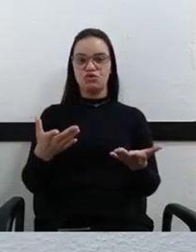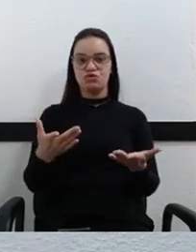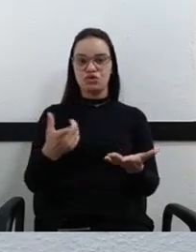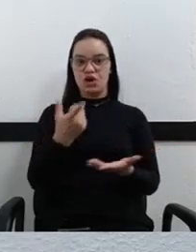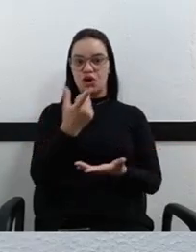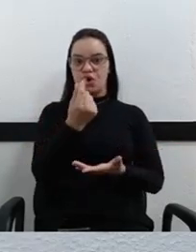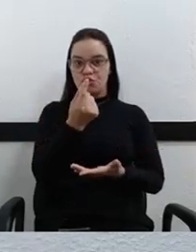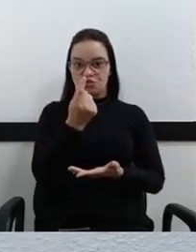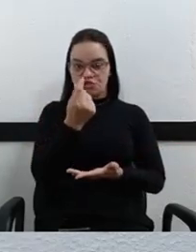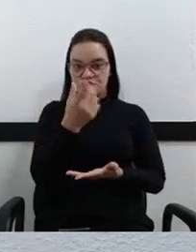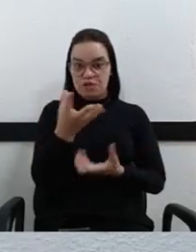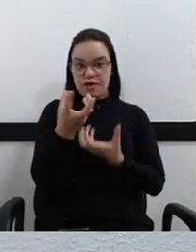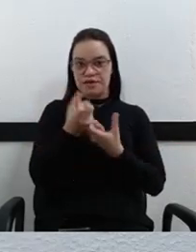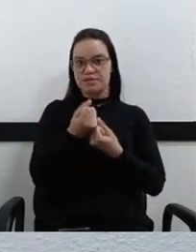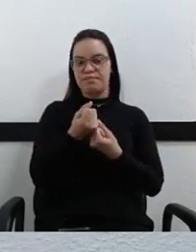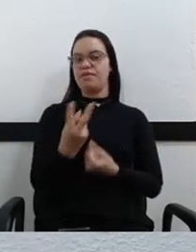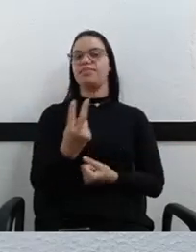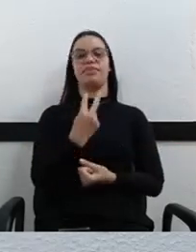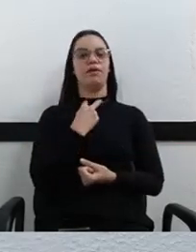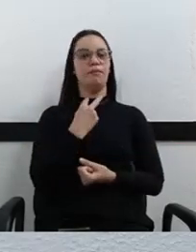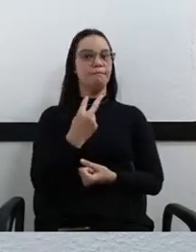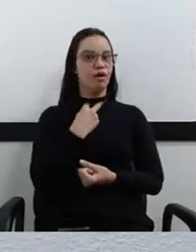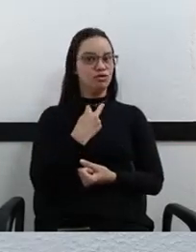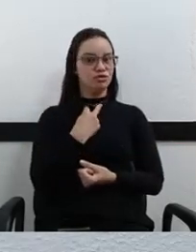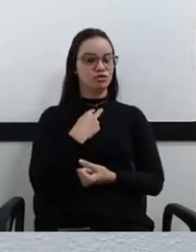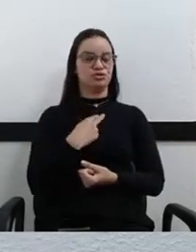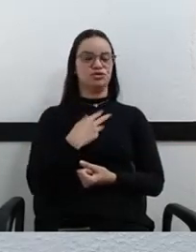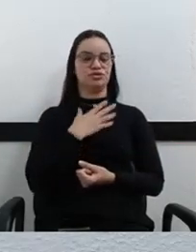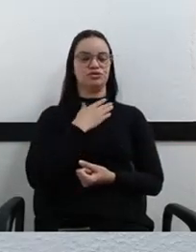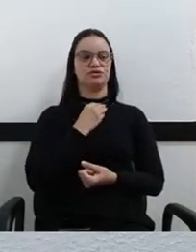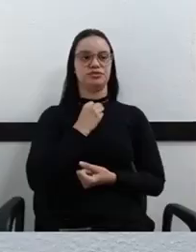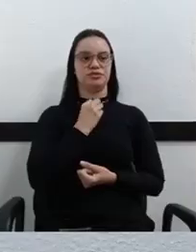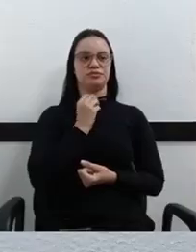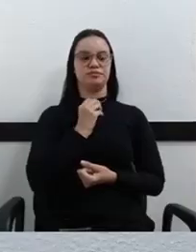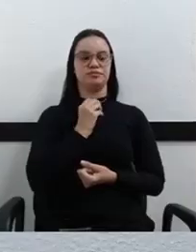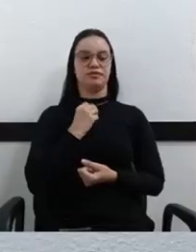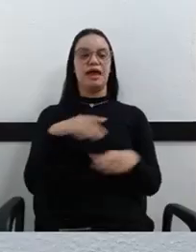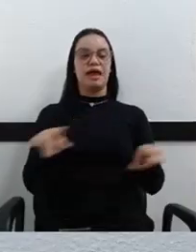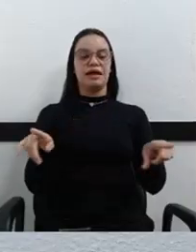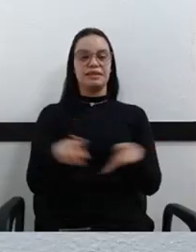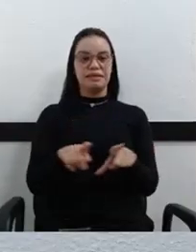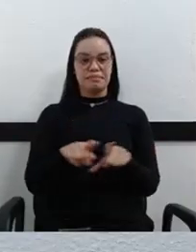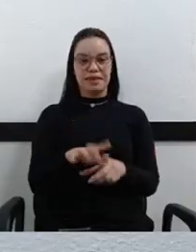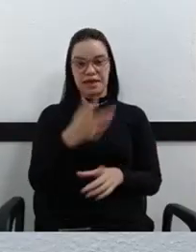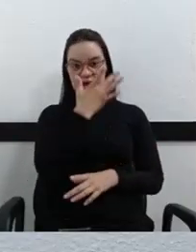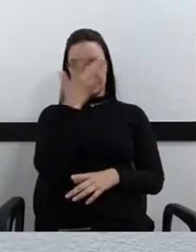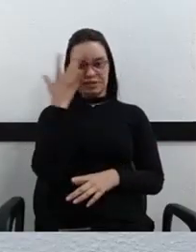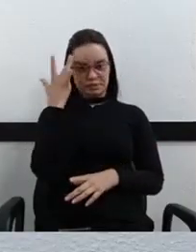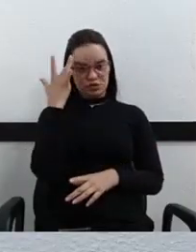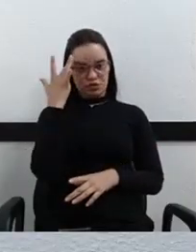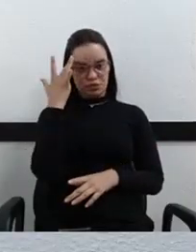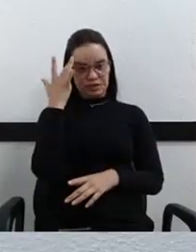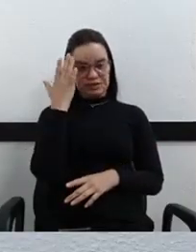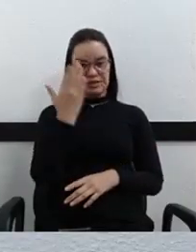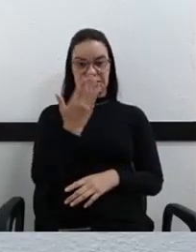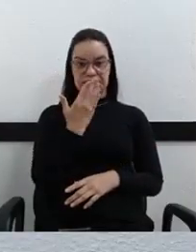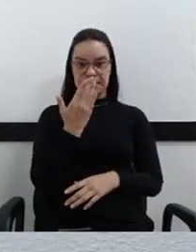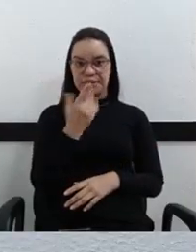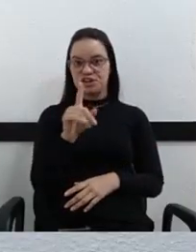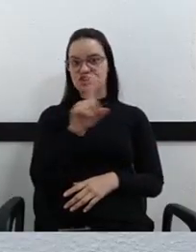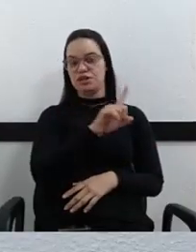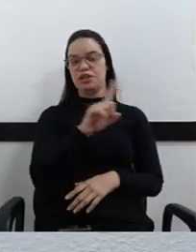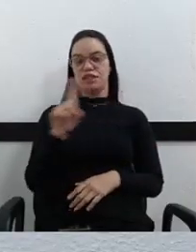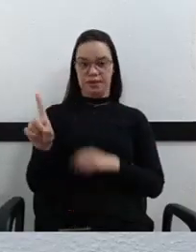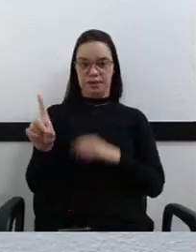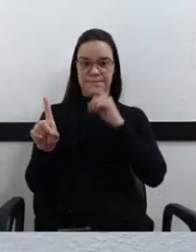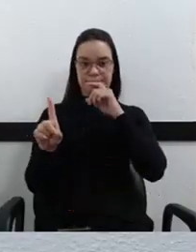receber, porque se tratará de pagamento retroativo. Também, as pessoas que não pedirem e deixarem os